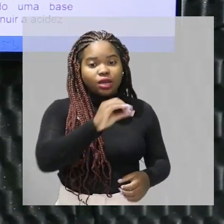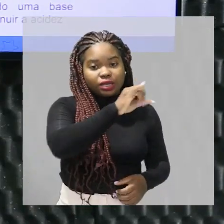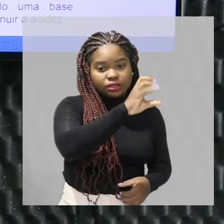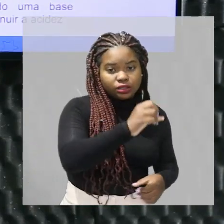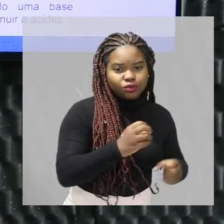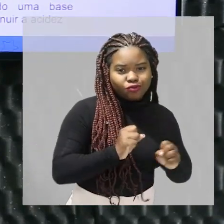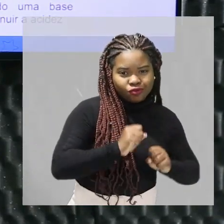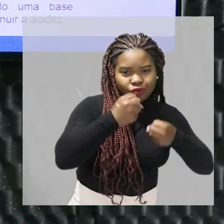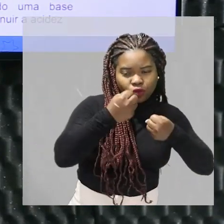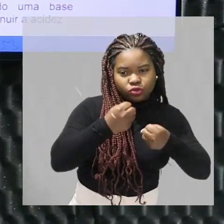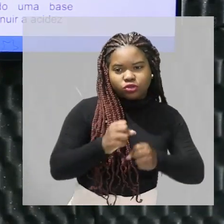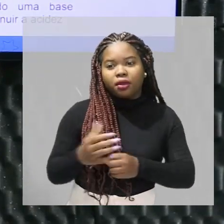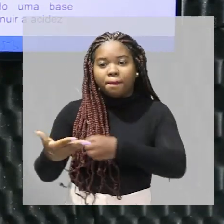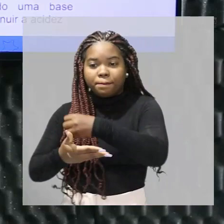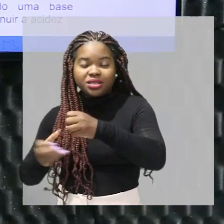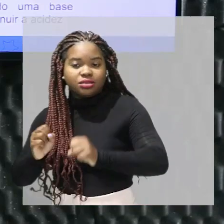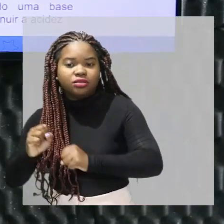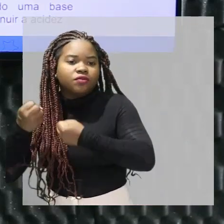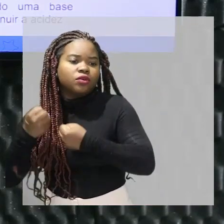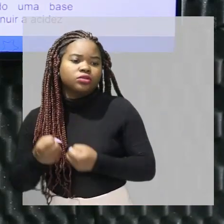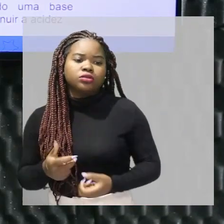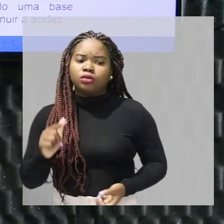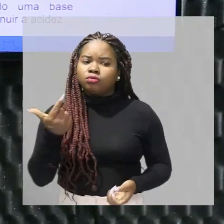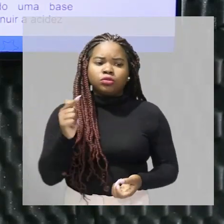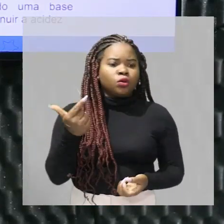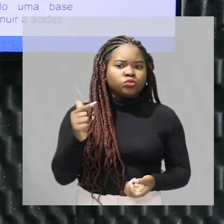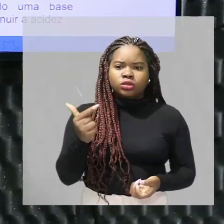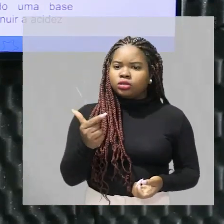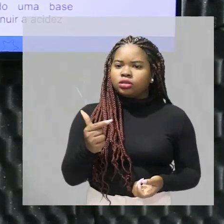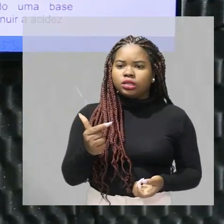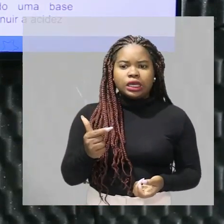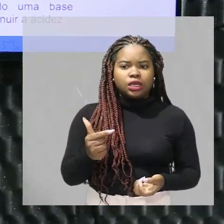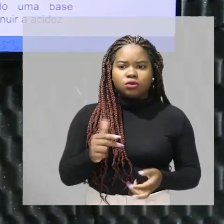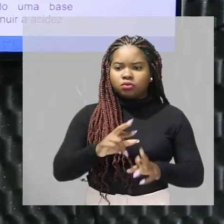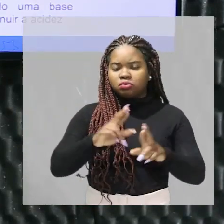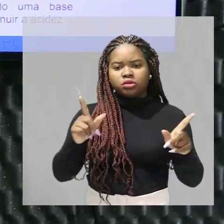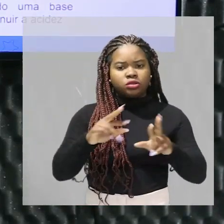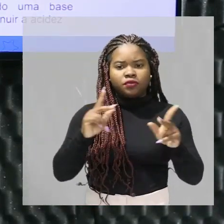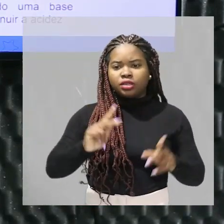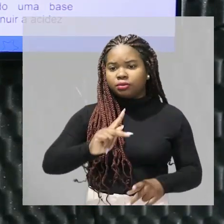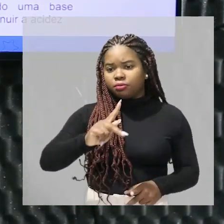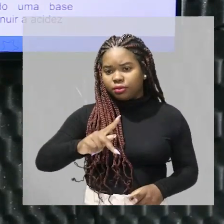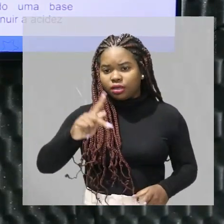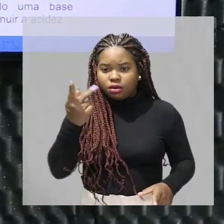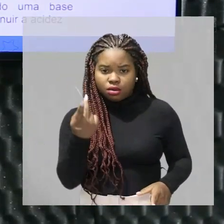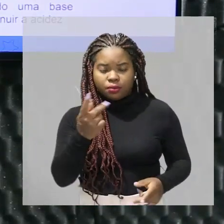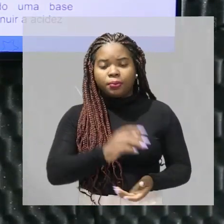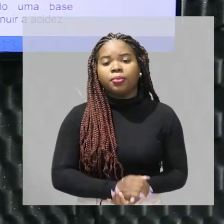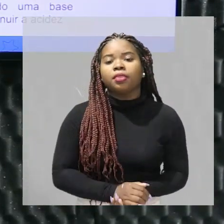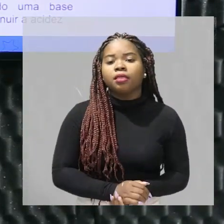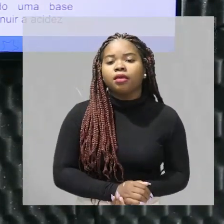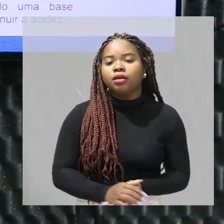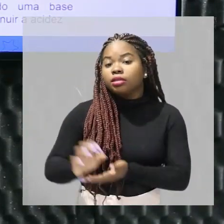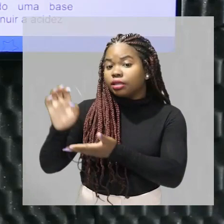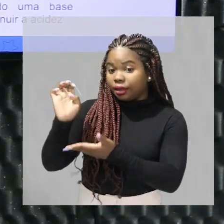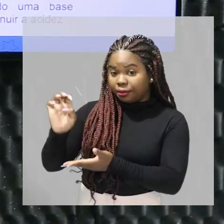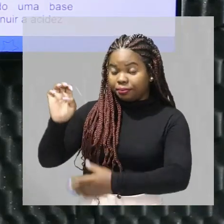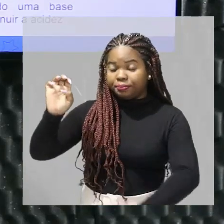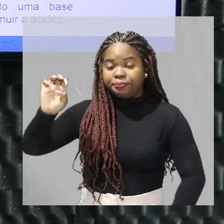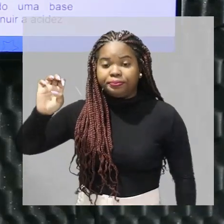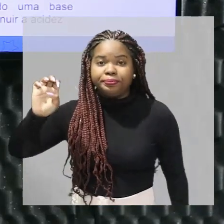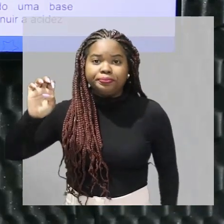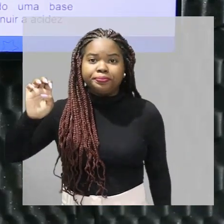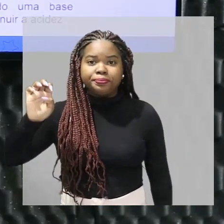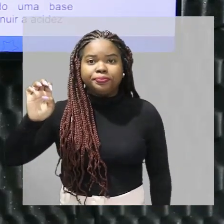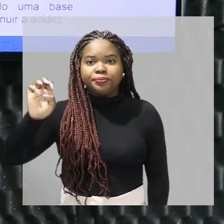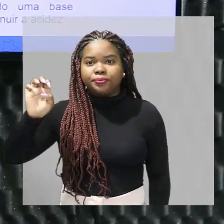vou ter uma alteração de pH, porque uma solução vai estar anulando a outra. Na letra E, óxido de alumínio.